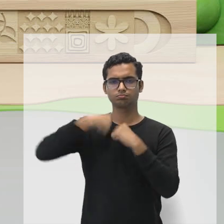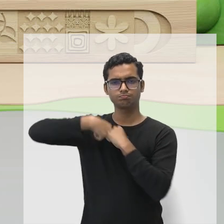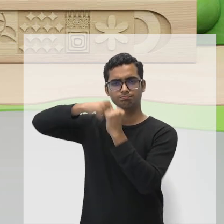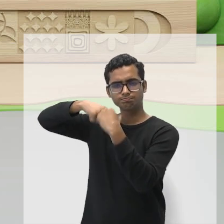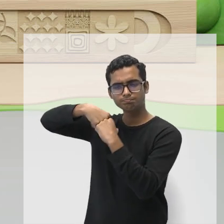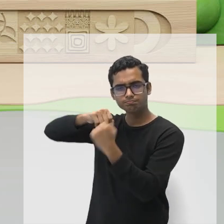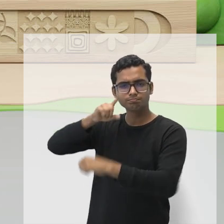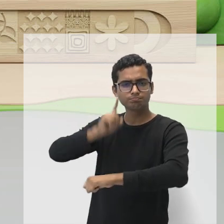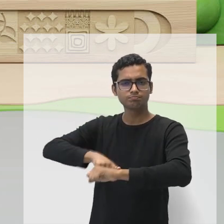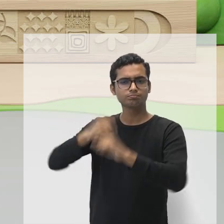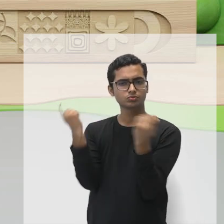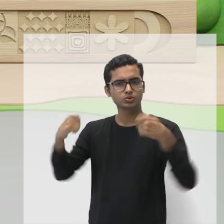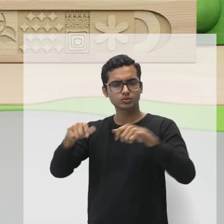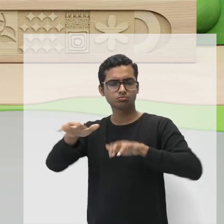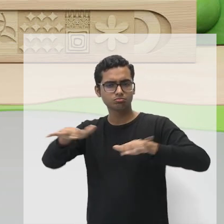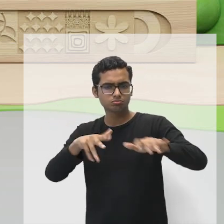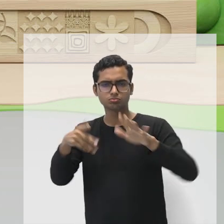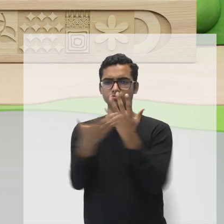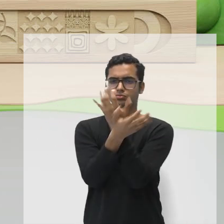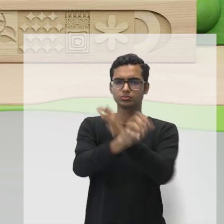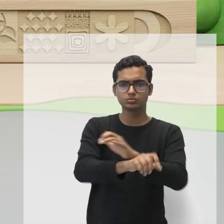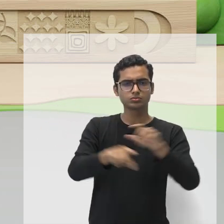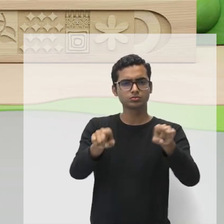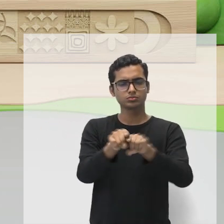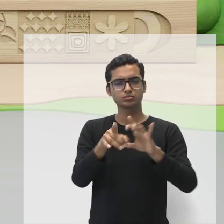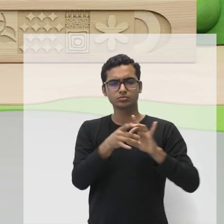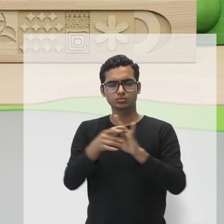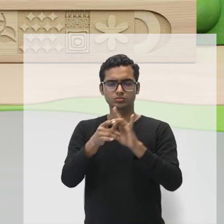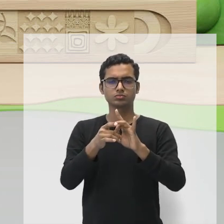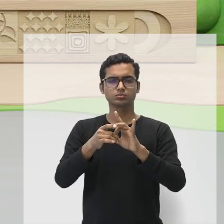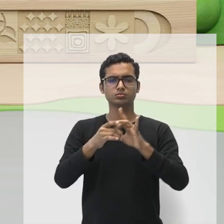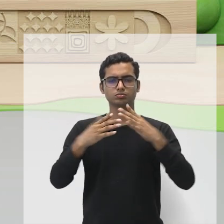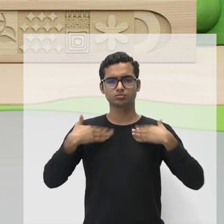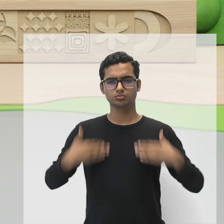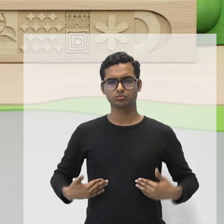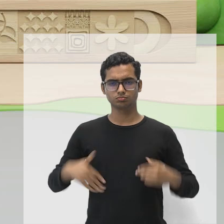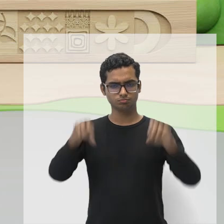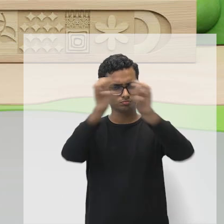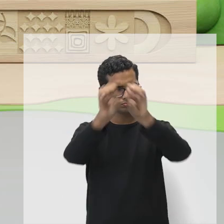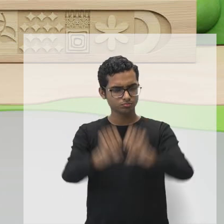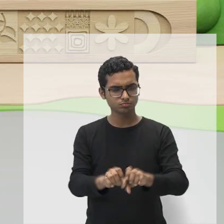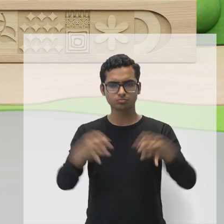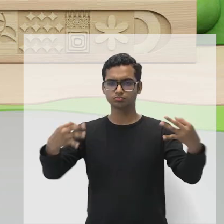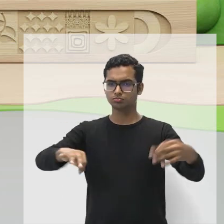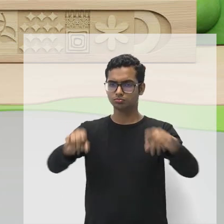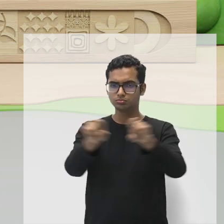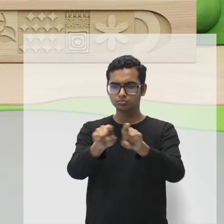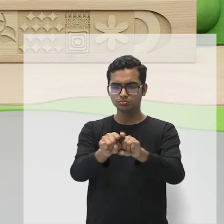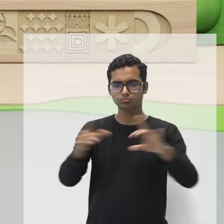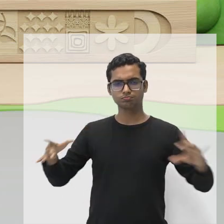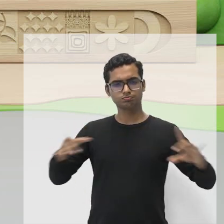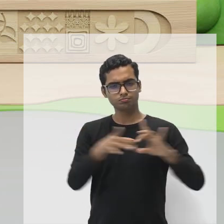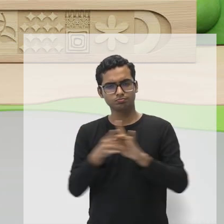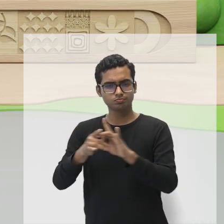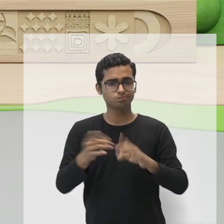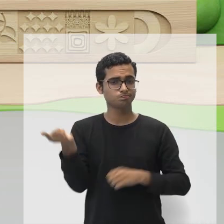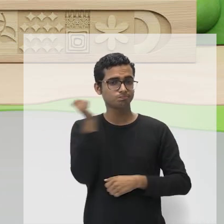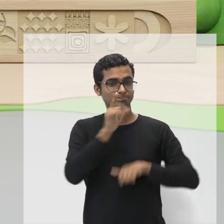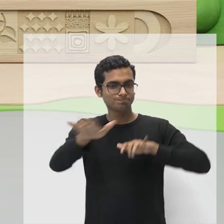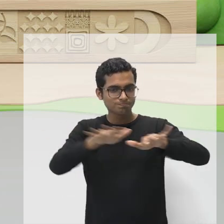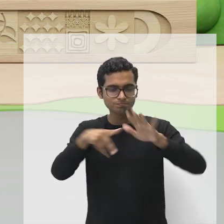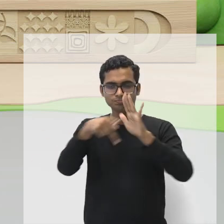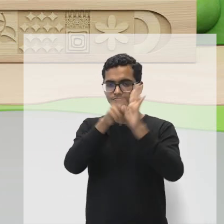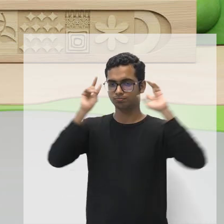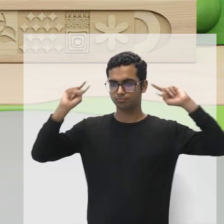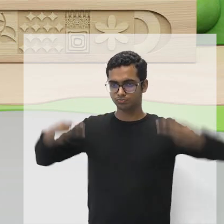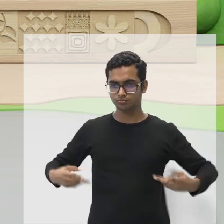articulações permitem o movimento dos ossos do nosso sistema esquelético. E junto, os dois permitem o